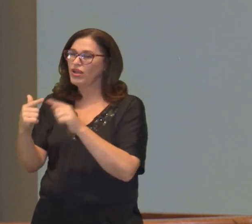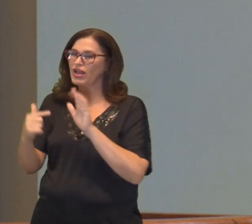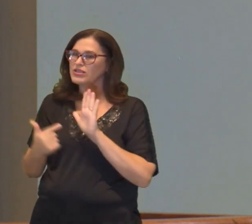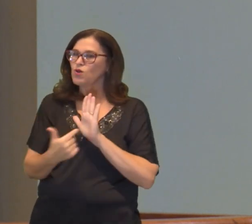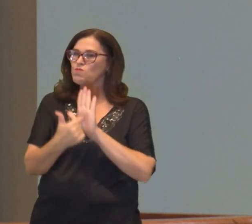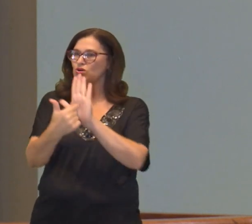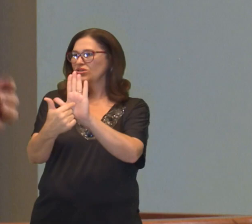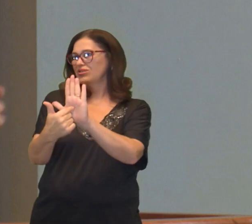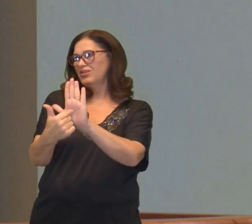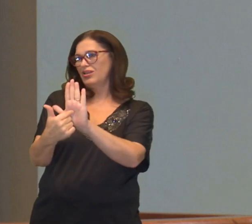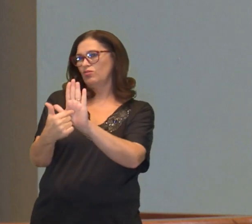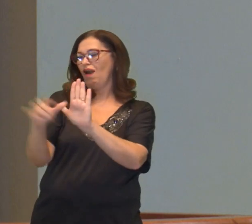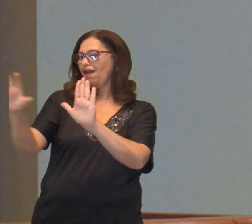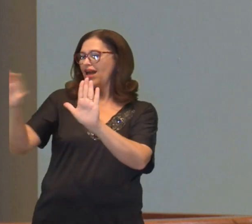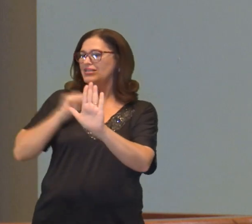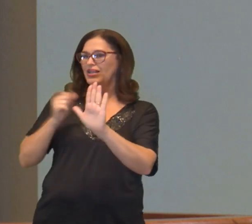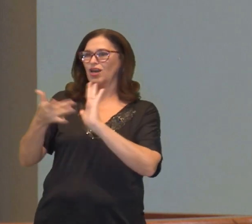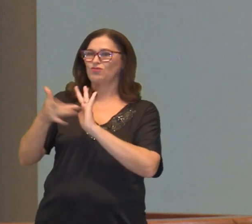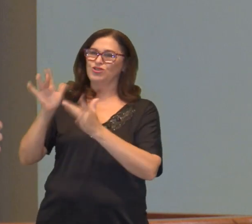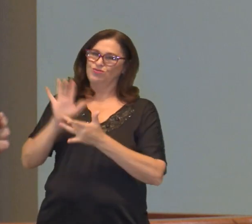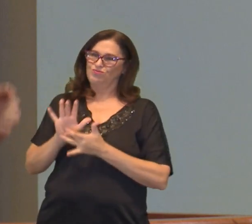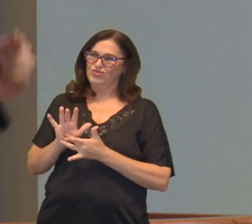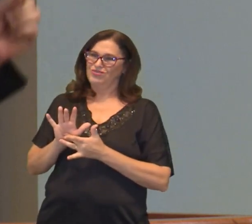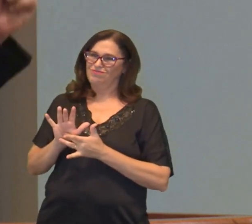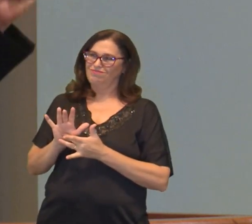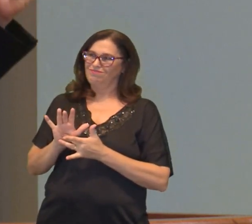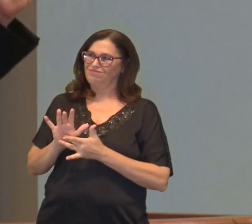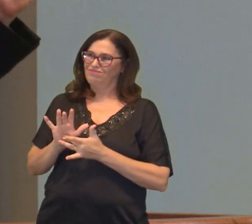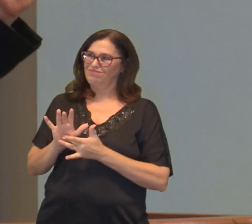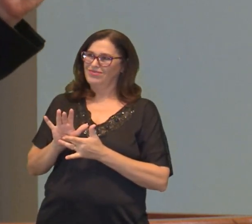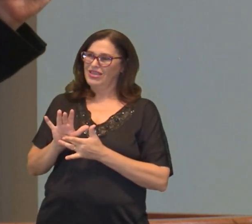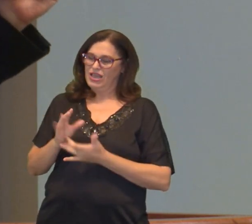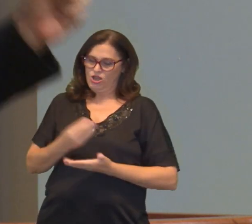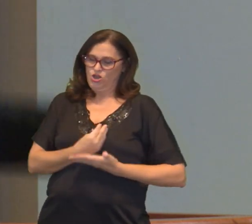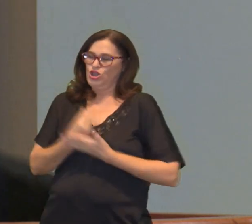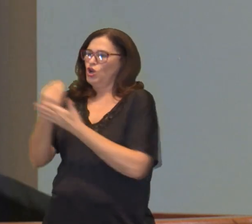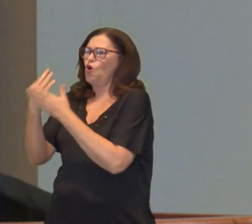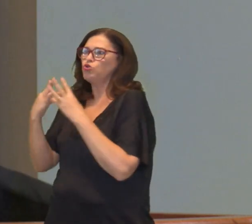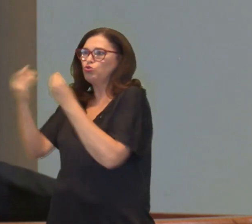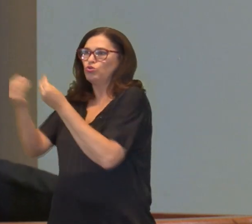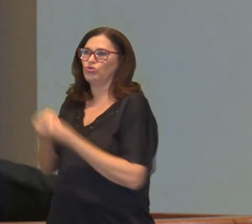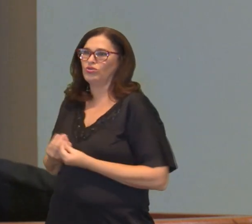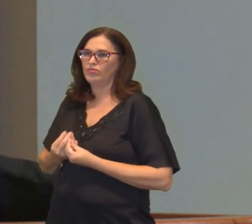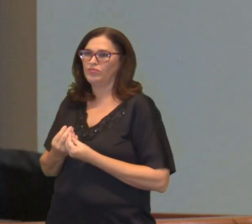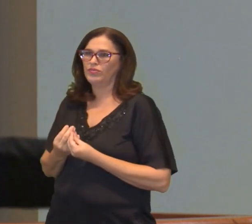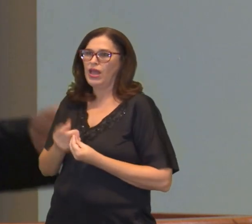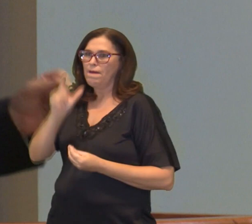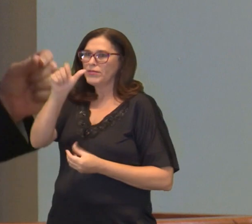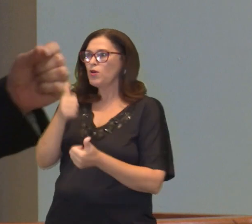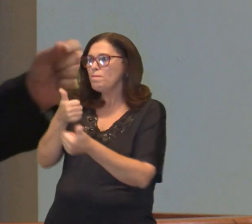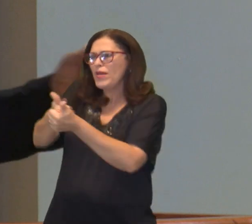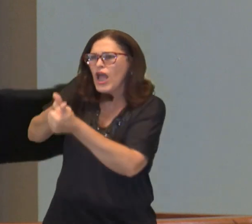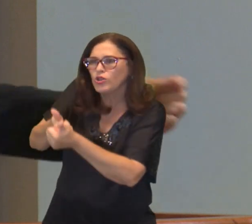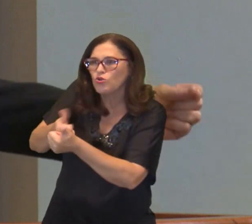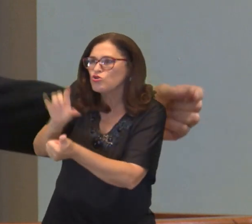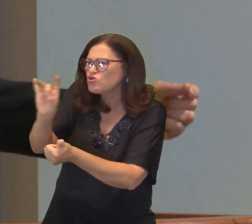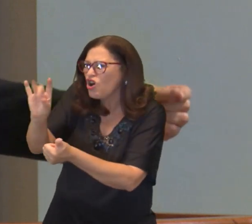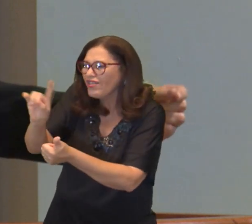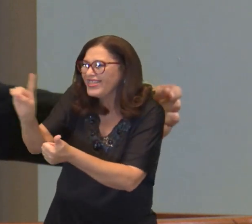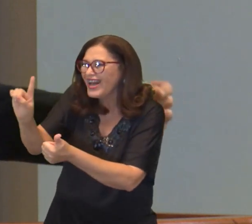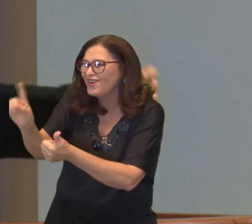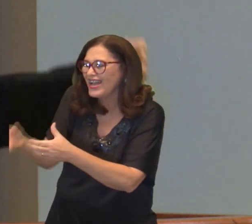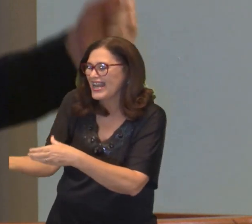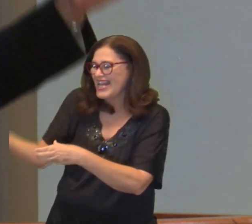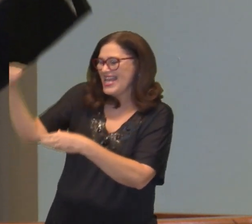simbolizando esta decisão de quem não ficou apenas perto, mas transpôs